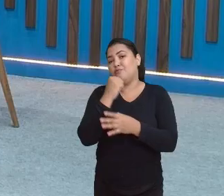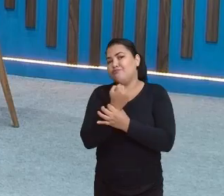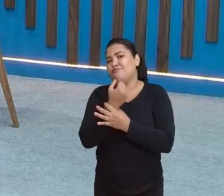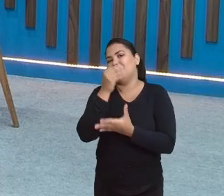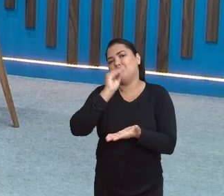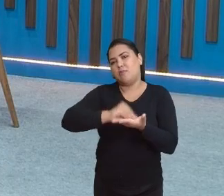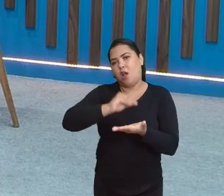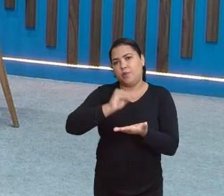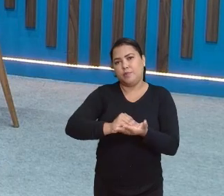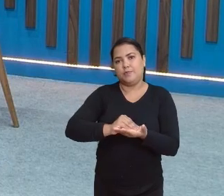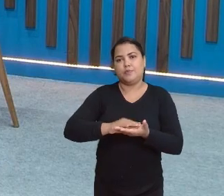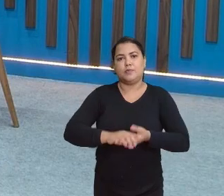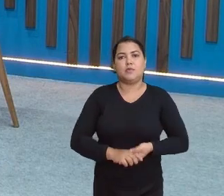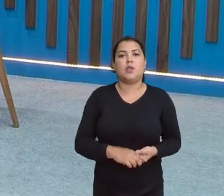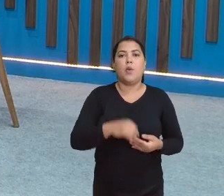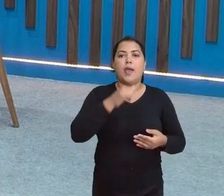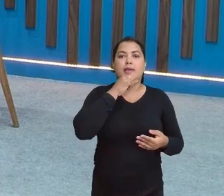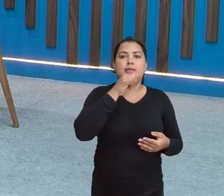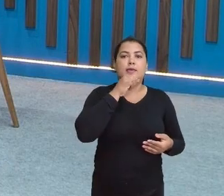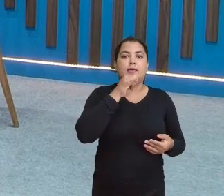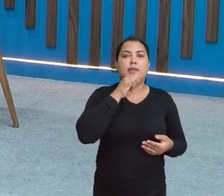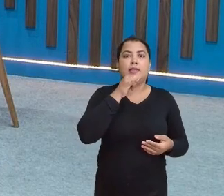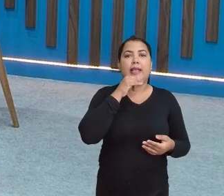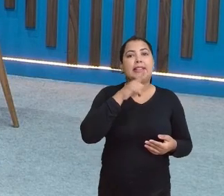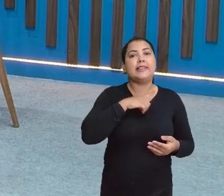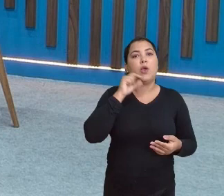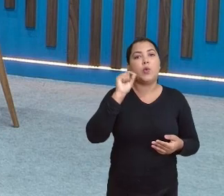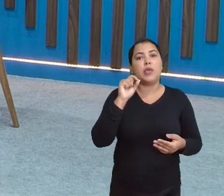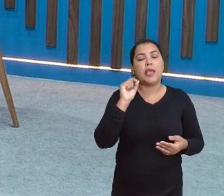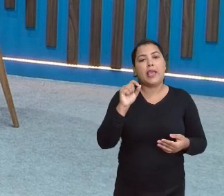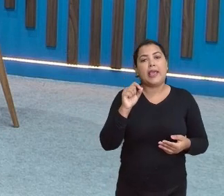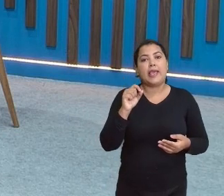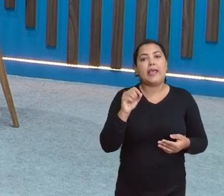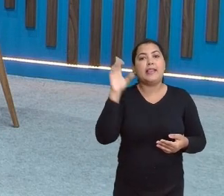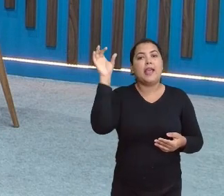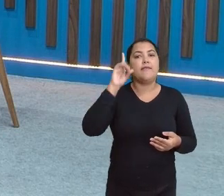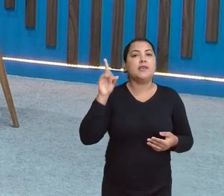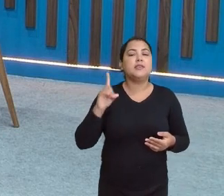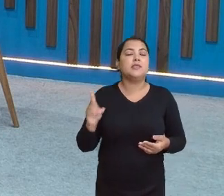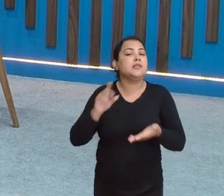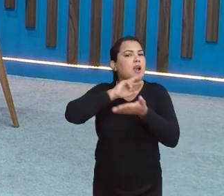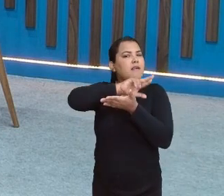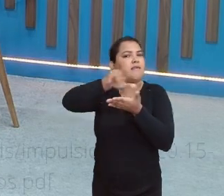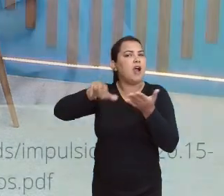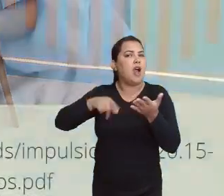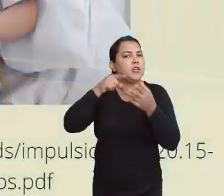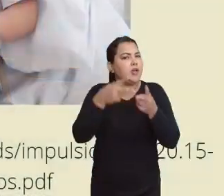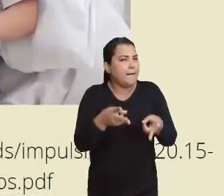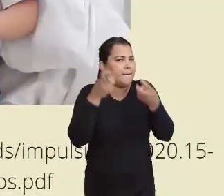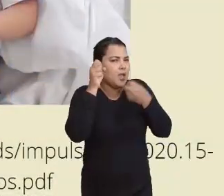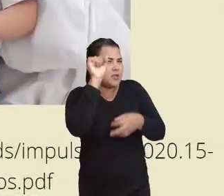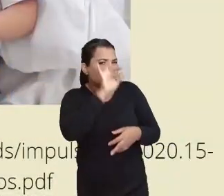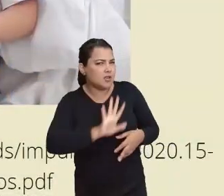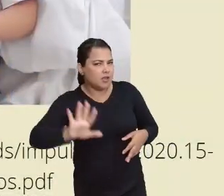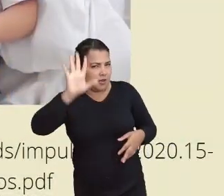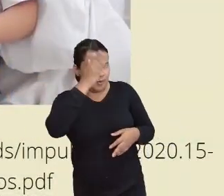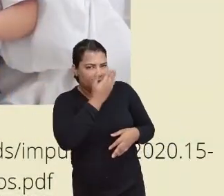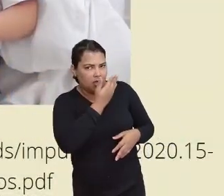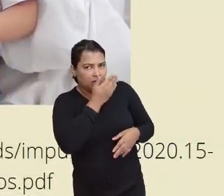aí, a gente também tem o que a gente chama de deficiência múltipla. Como vocês estão vendo aí,